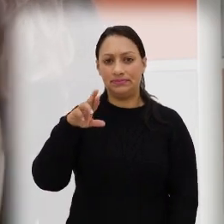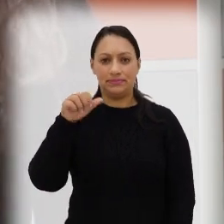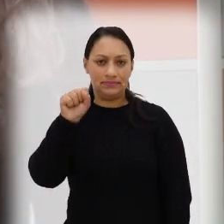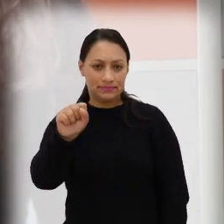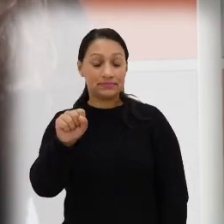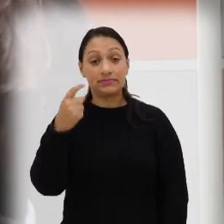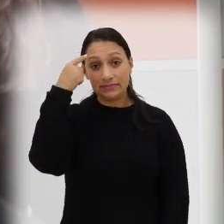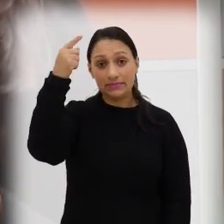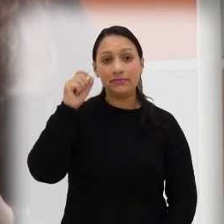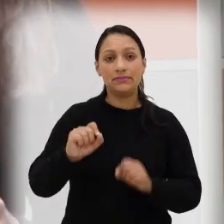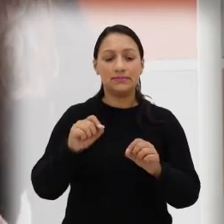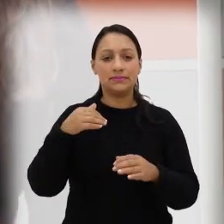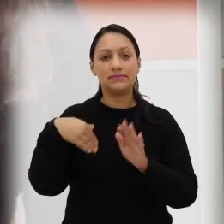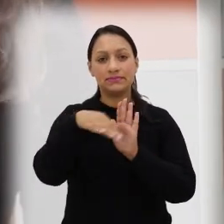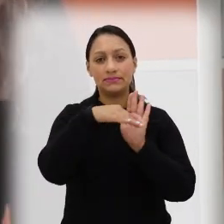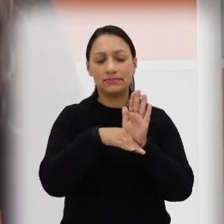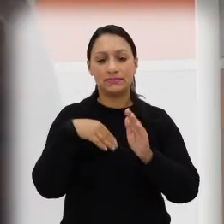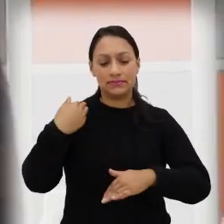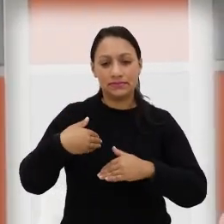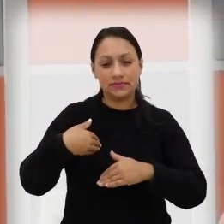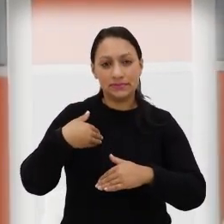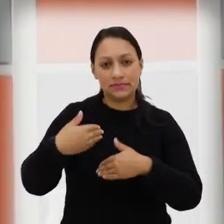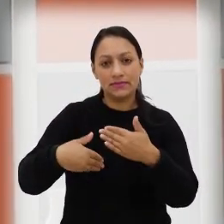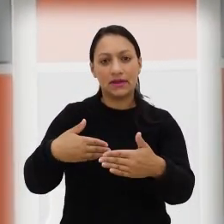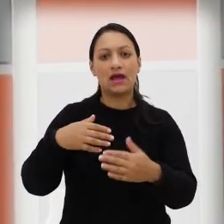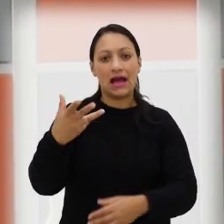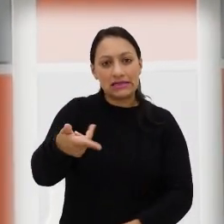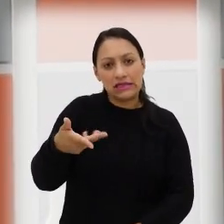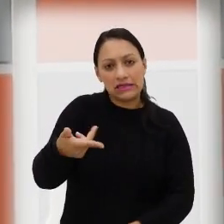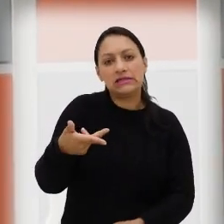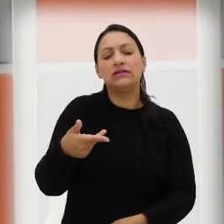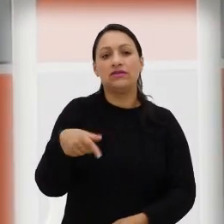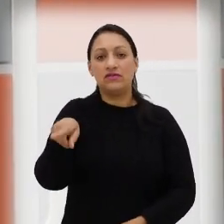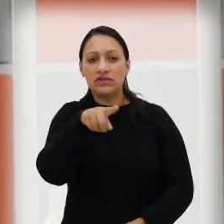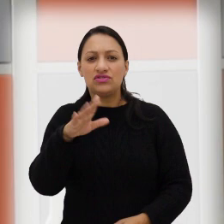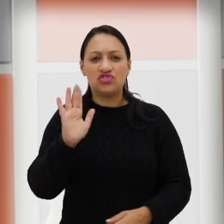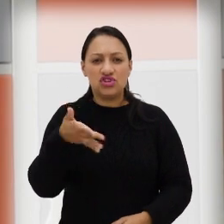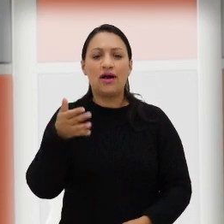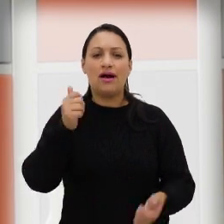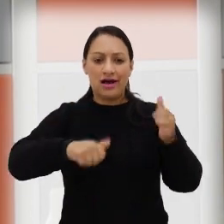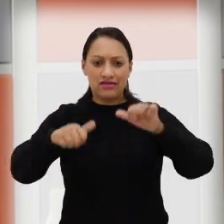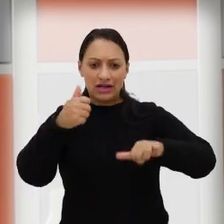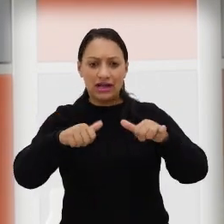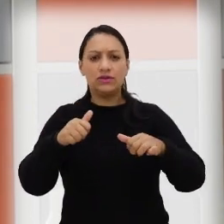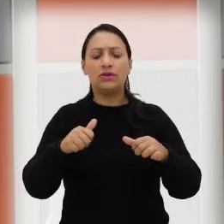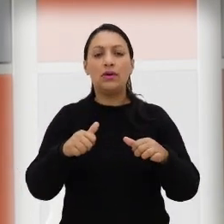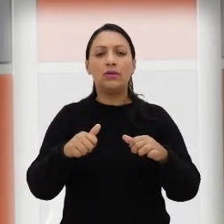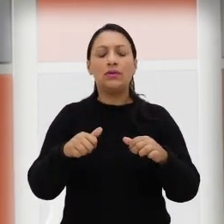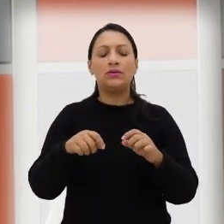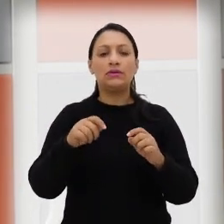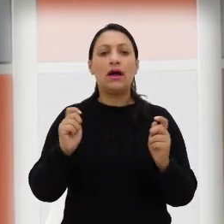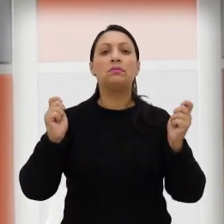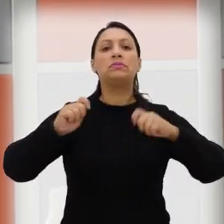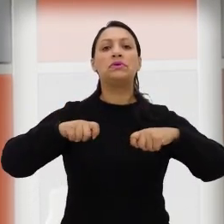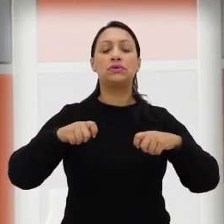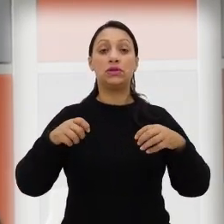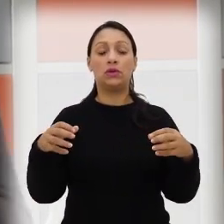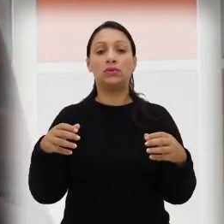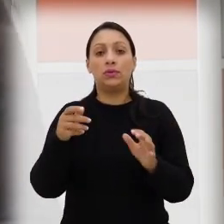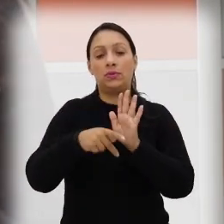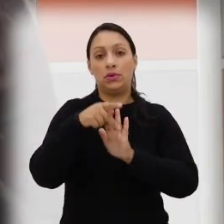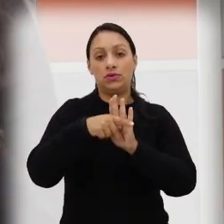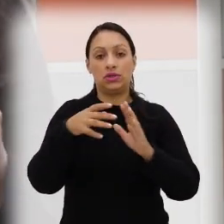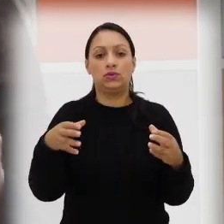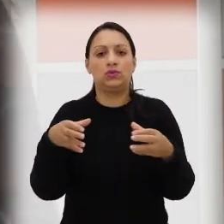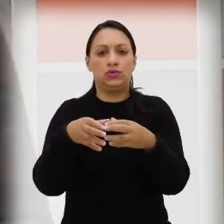de pré-aceleração, vocês já foram avaliados quanto ao potencial de projeto conjunto. Não se preocupem se